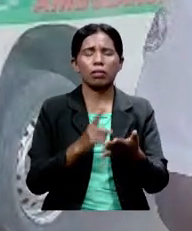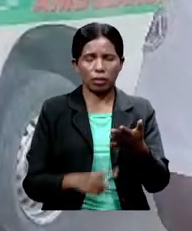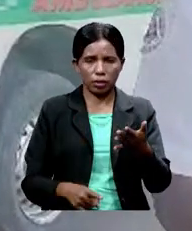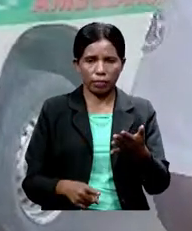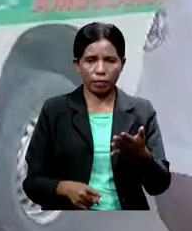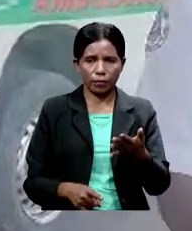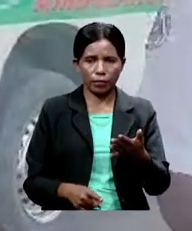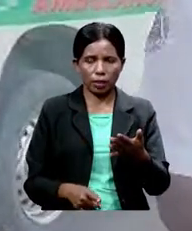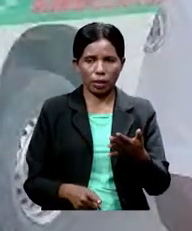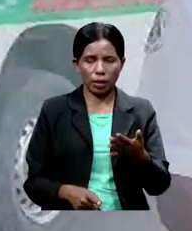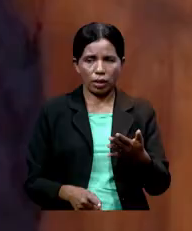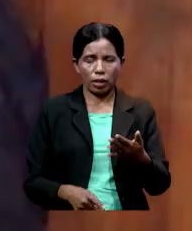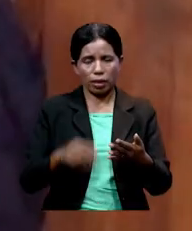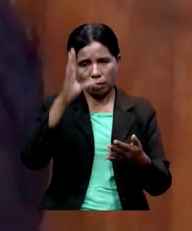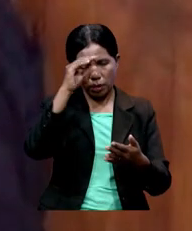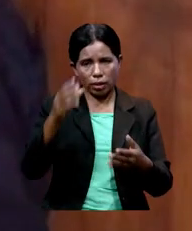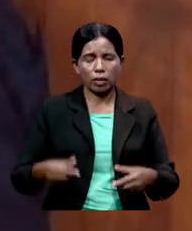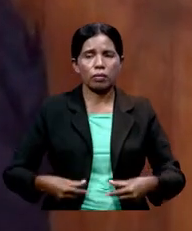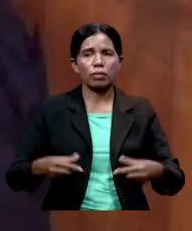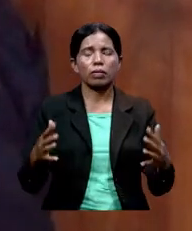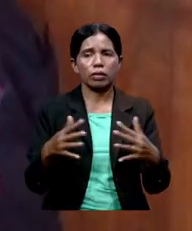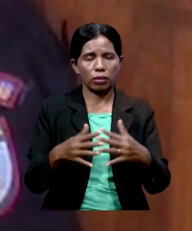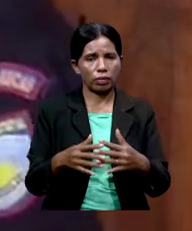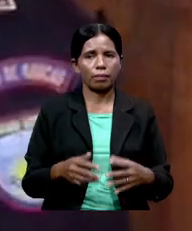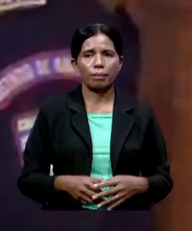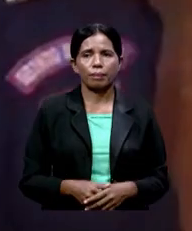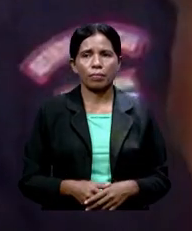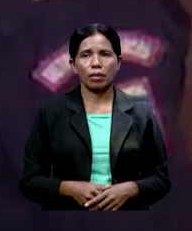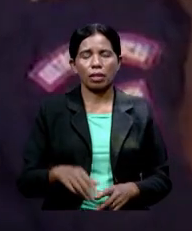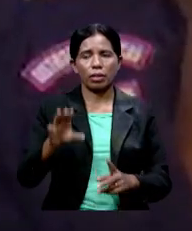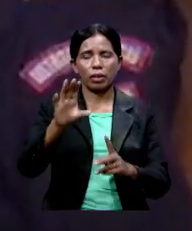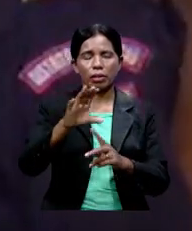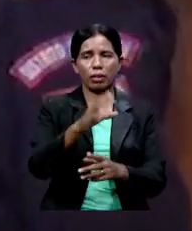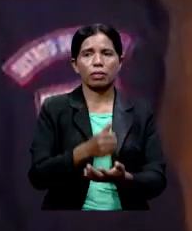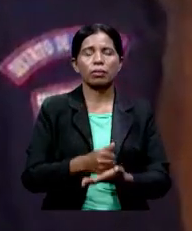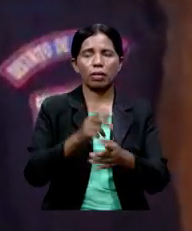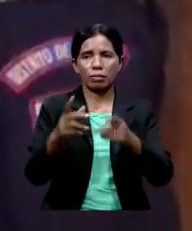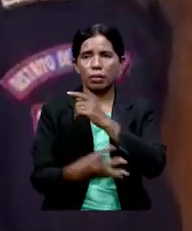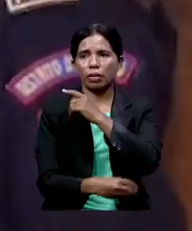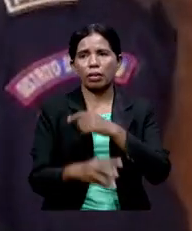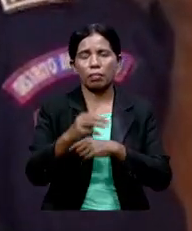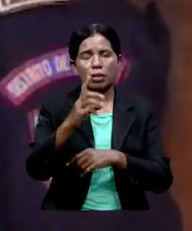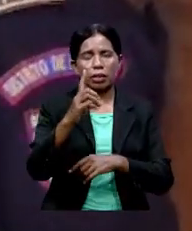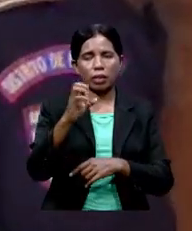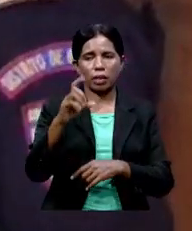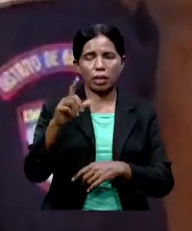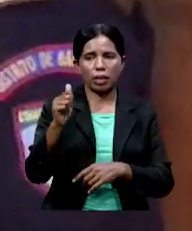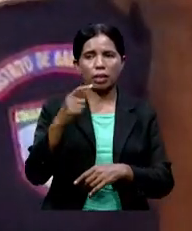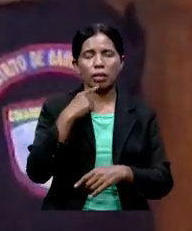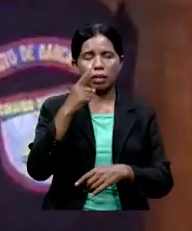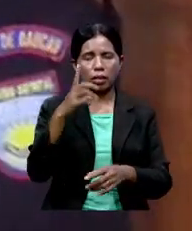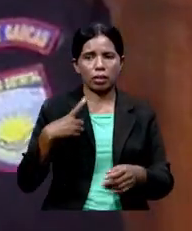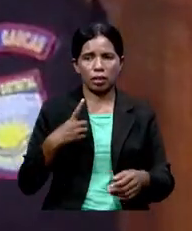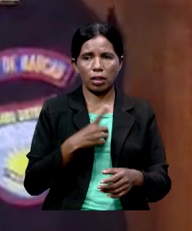maka mana ida fo isin rua. Chefe secção serviço apoio vulnerável Madalena Ximenes Freitas relata mos, ba